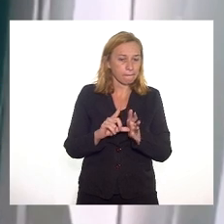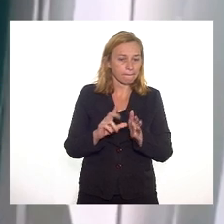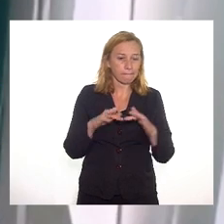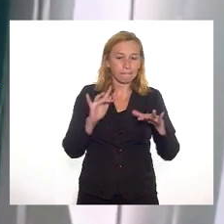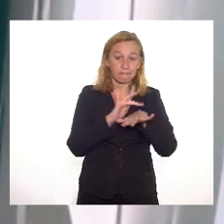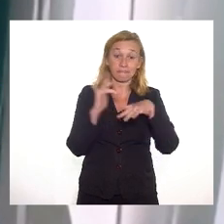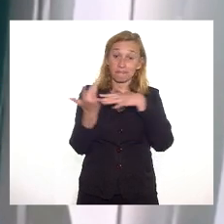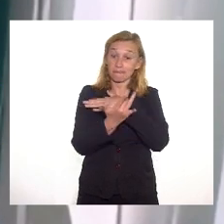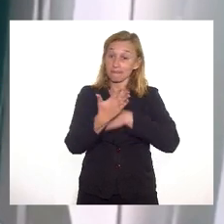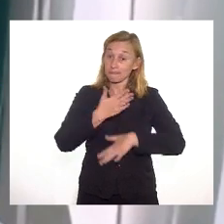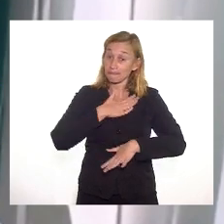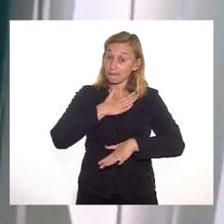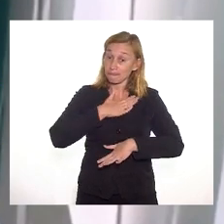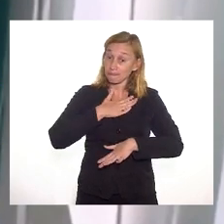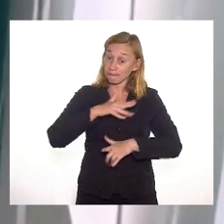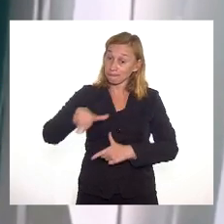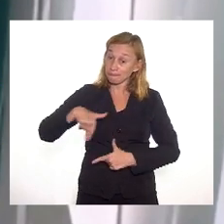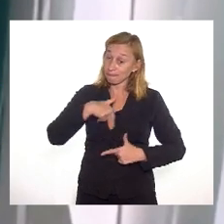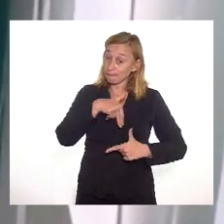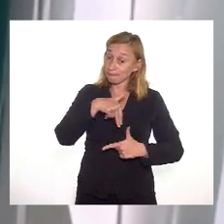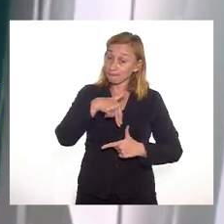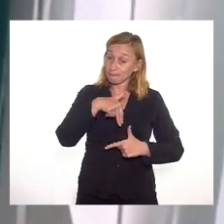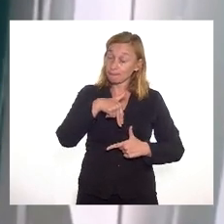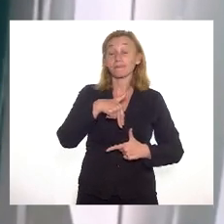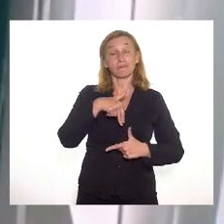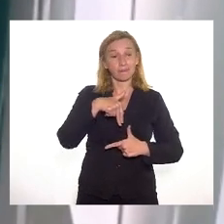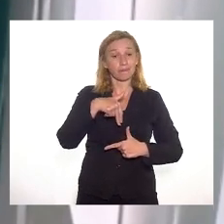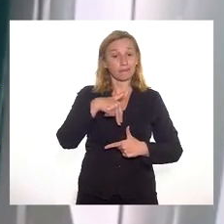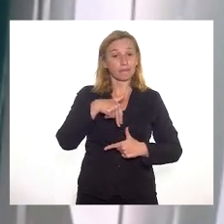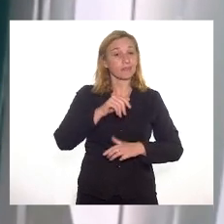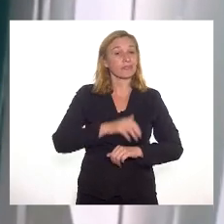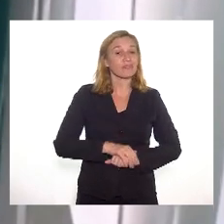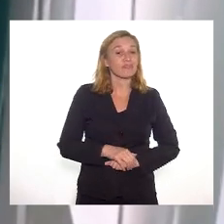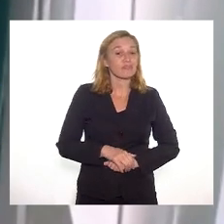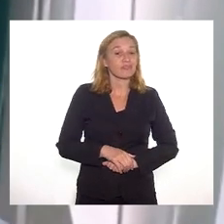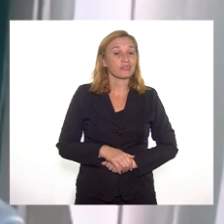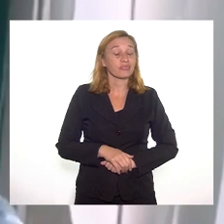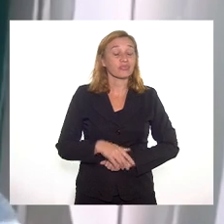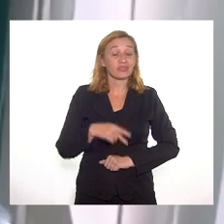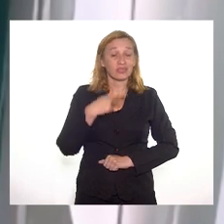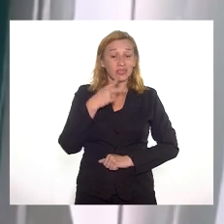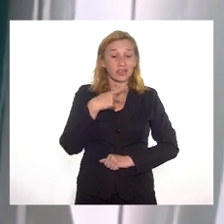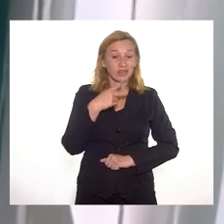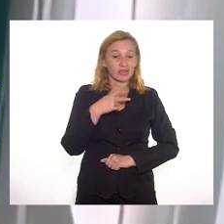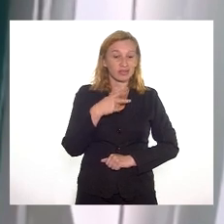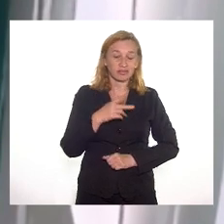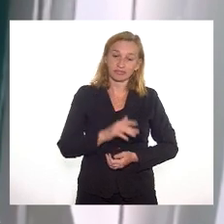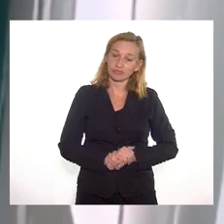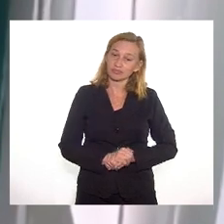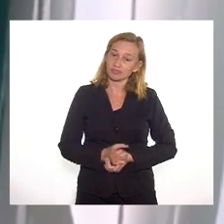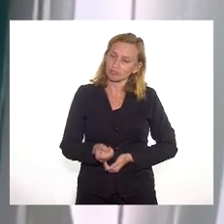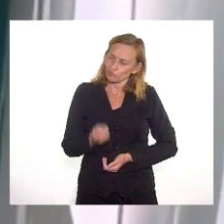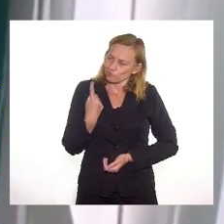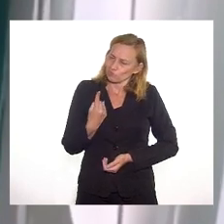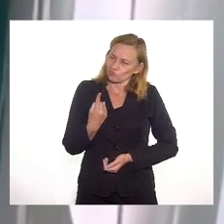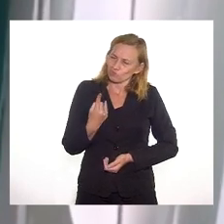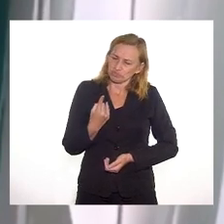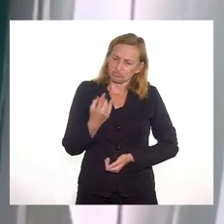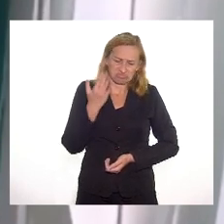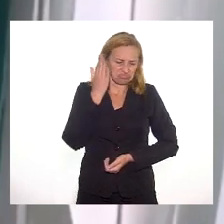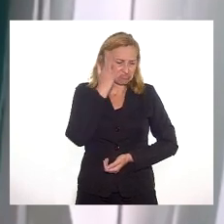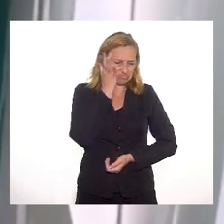sociais, faço aqui da tribuna virtual do Parlamento Fluminense, manifestar a minha estranheza e